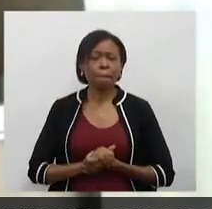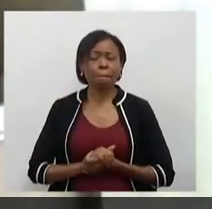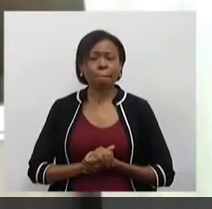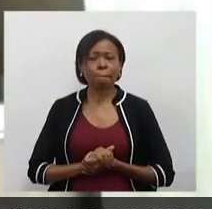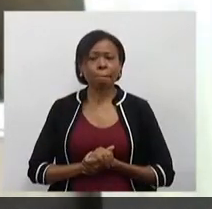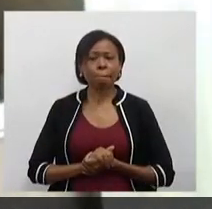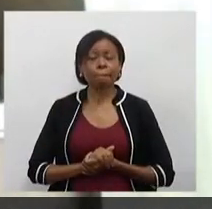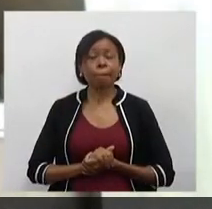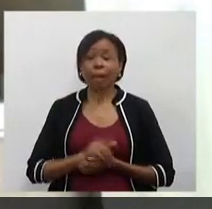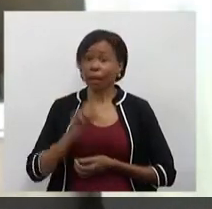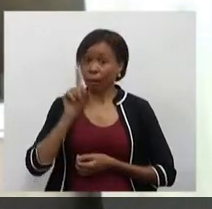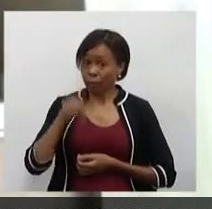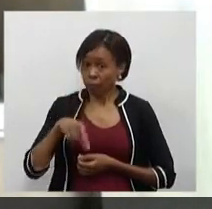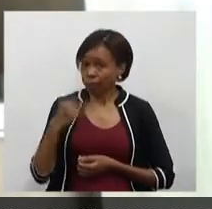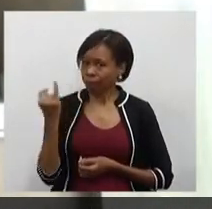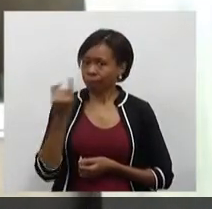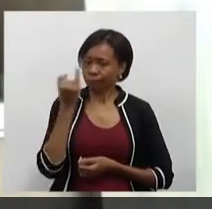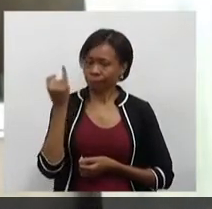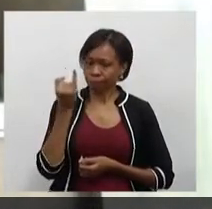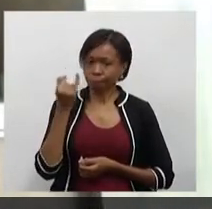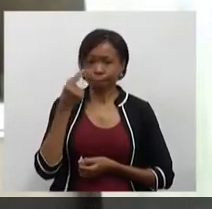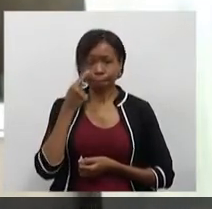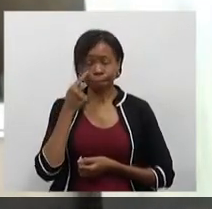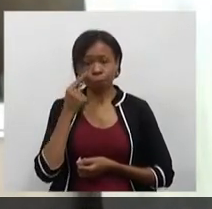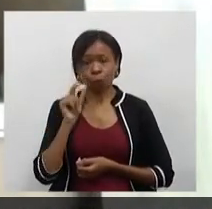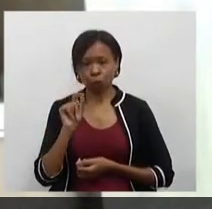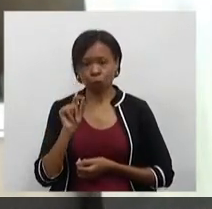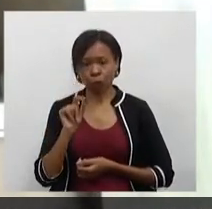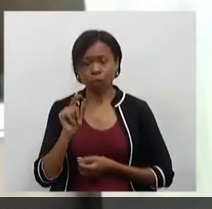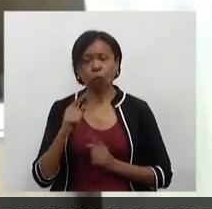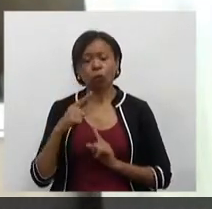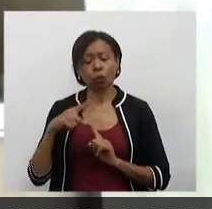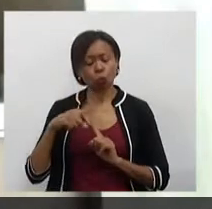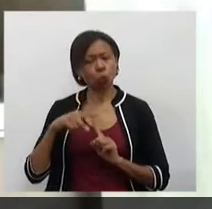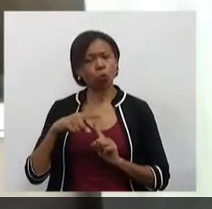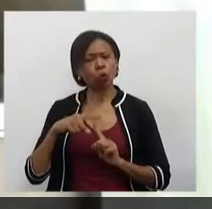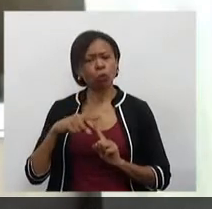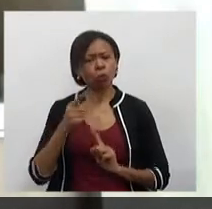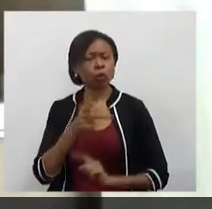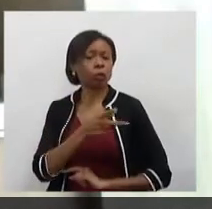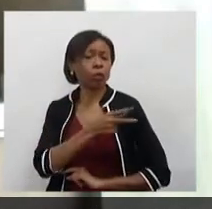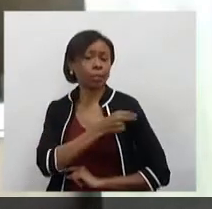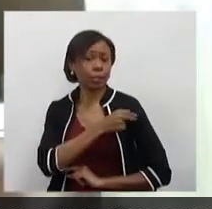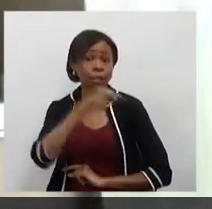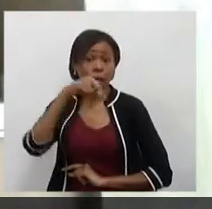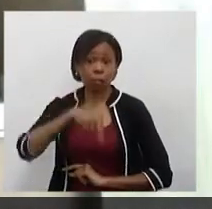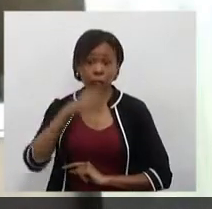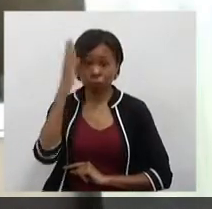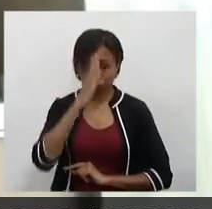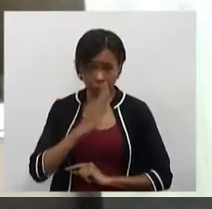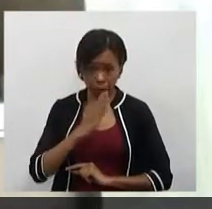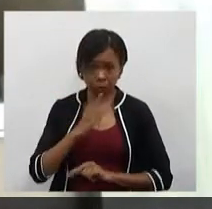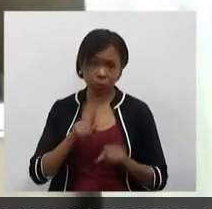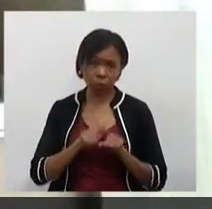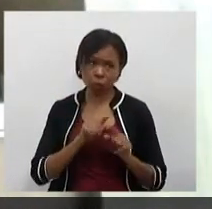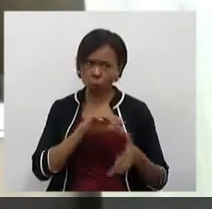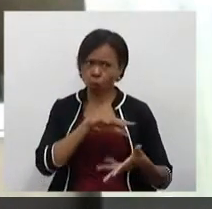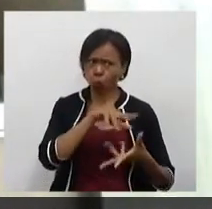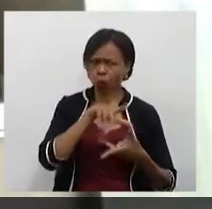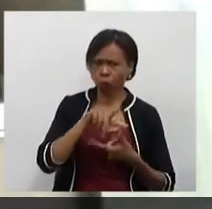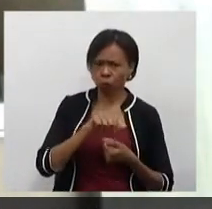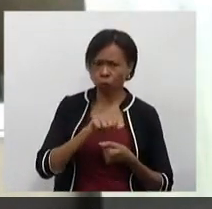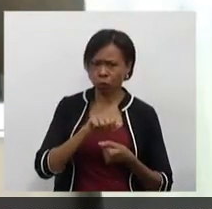É muito importante a gente ver que o tipo de vacina que tem sido usado aqui no Brasil e no mundo, nenhuma